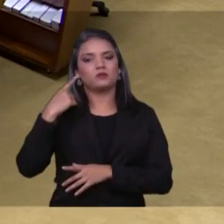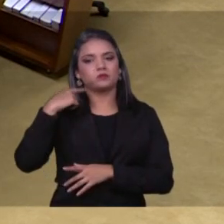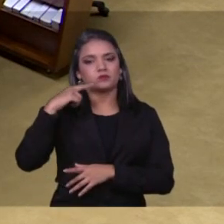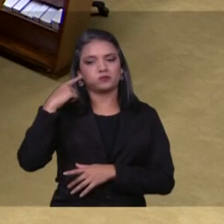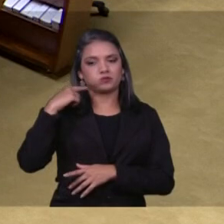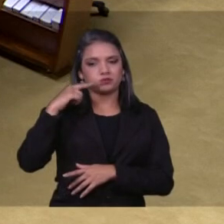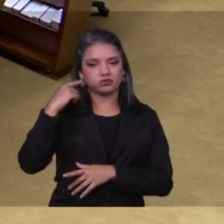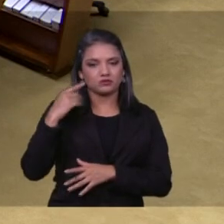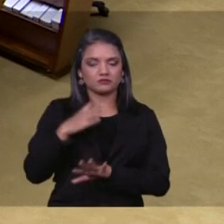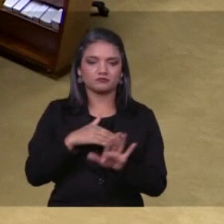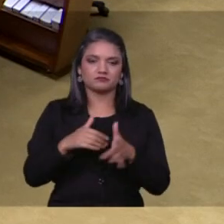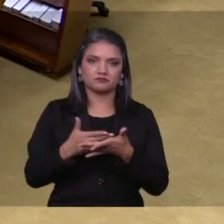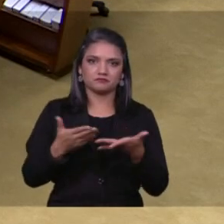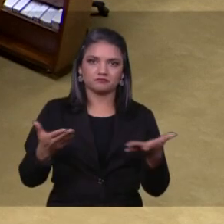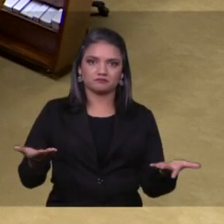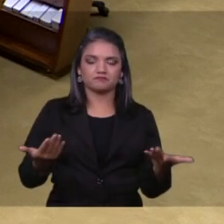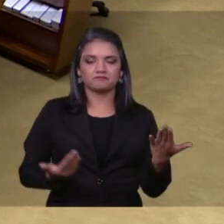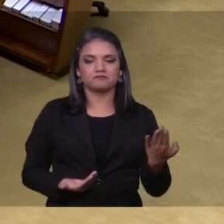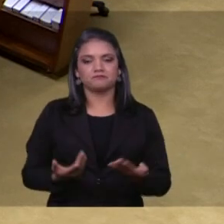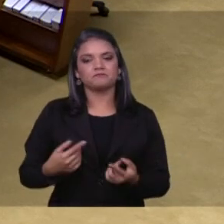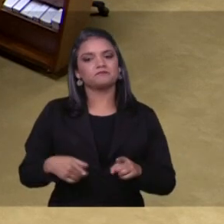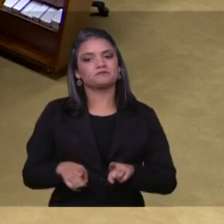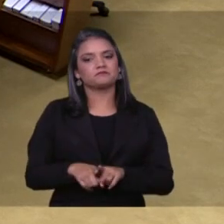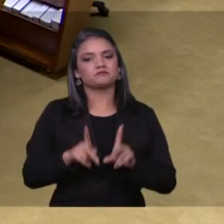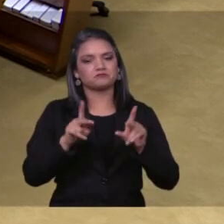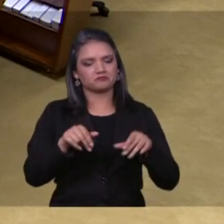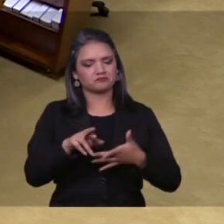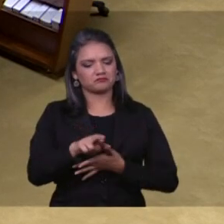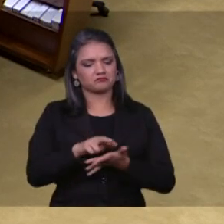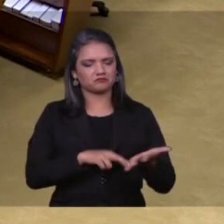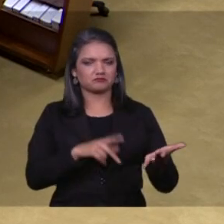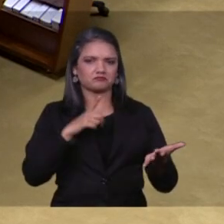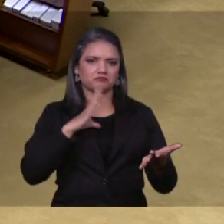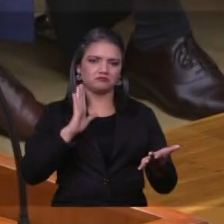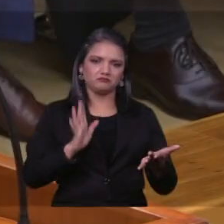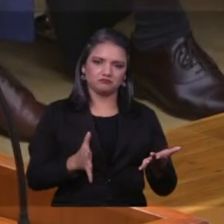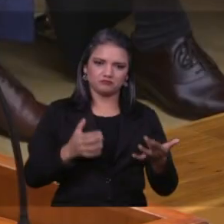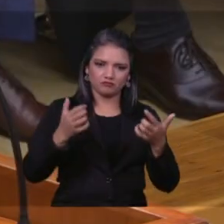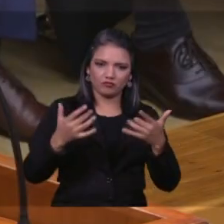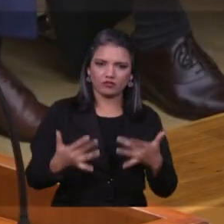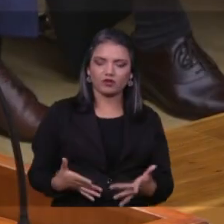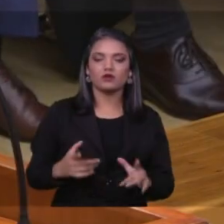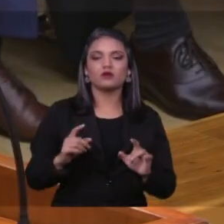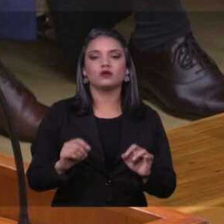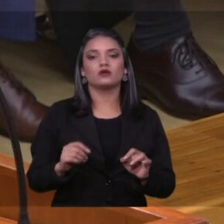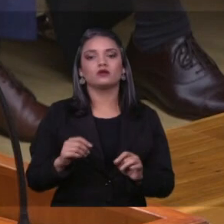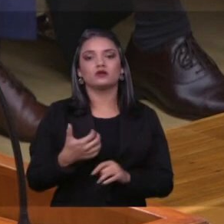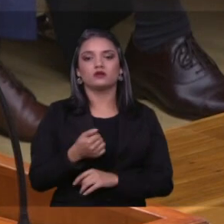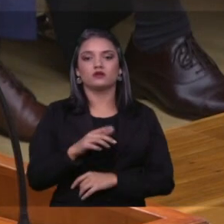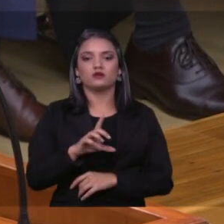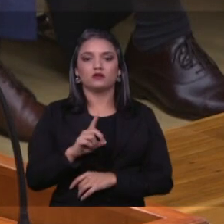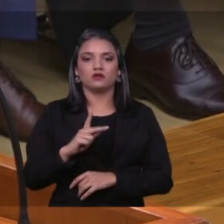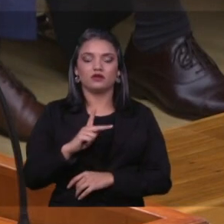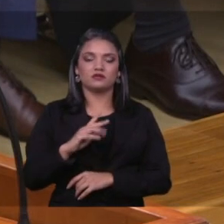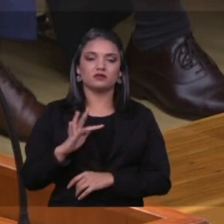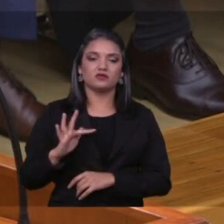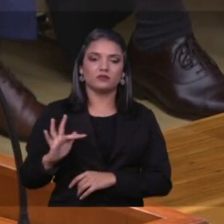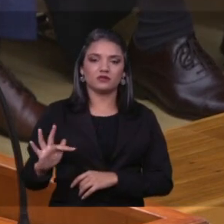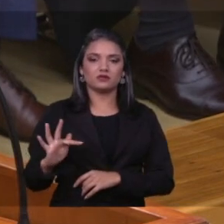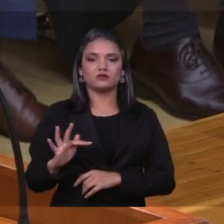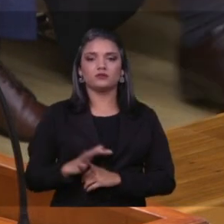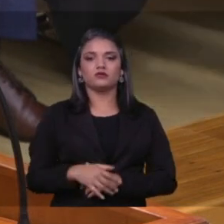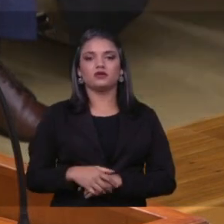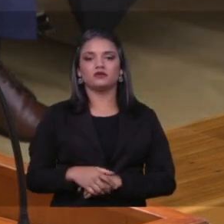servidores. Como muito bem destacado no relatório de sua excelência, o ministro André Mendonça, as presentes arguições de descumprimento de preceito